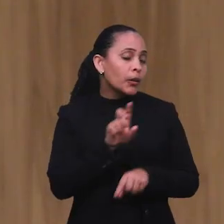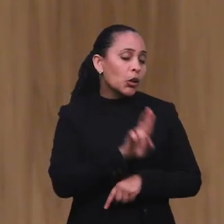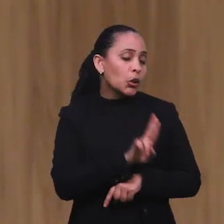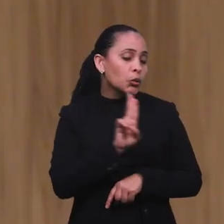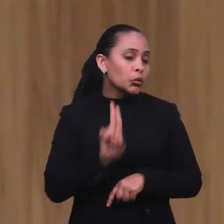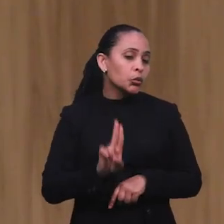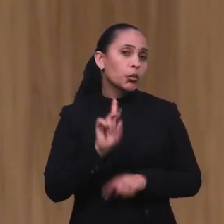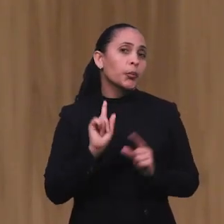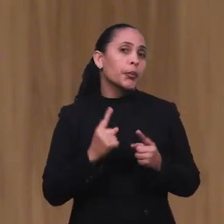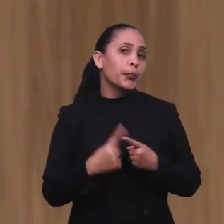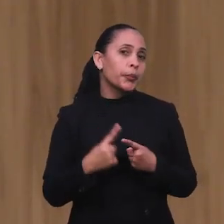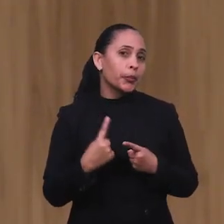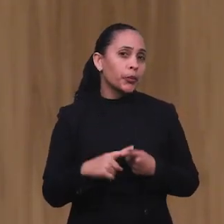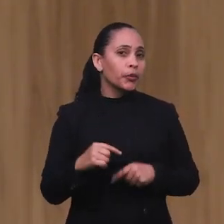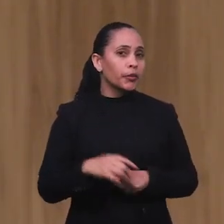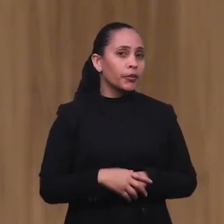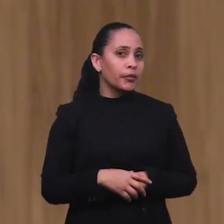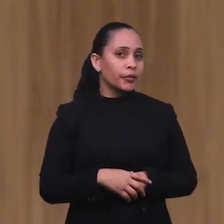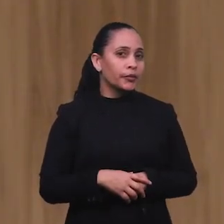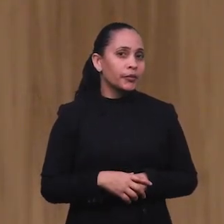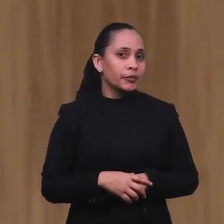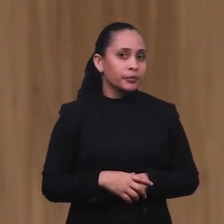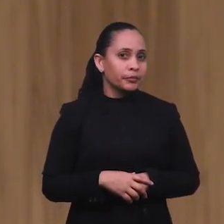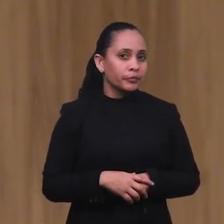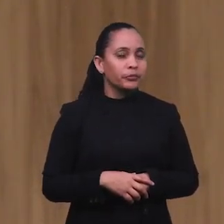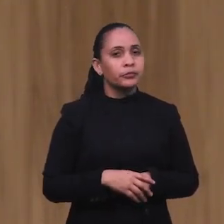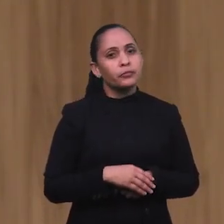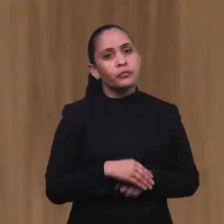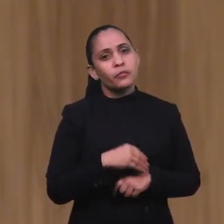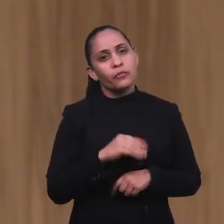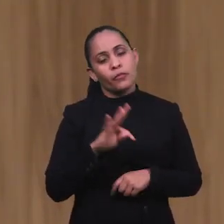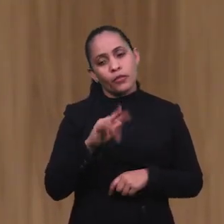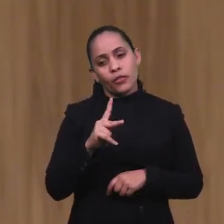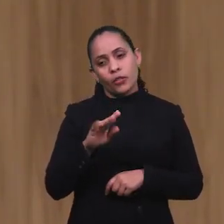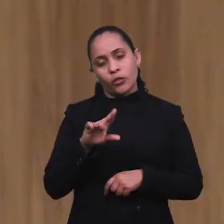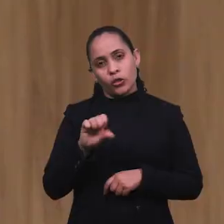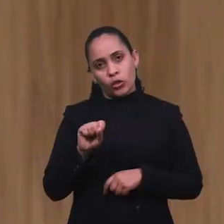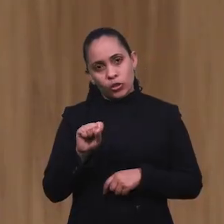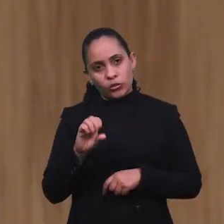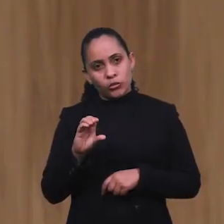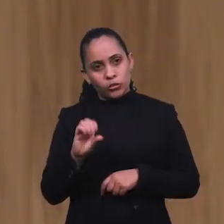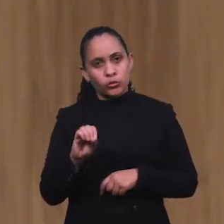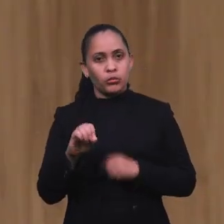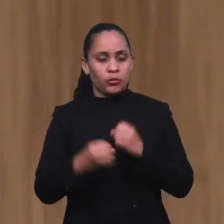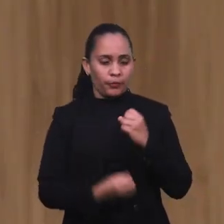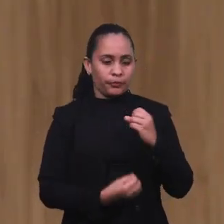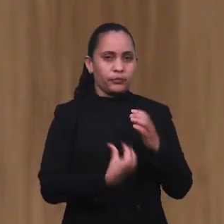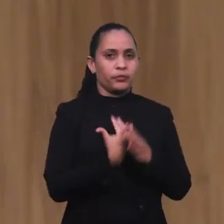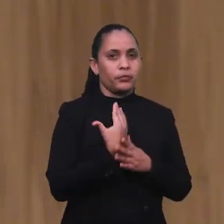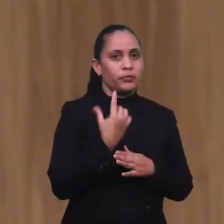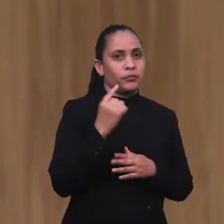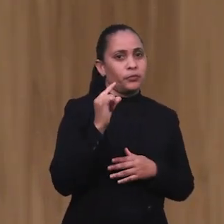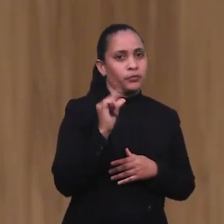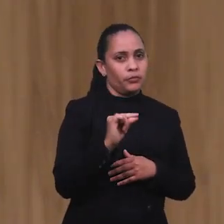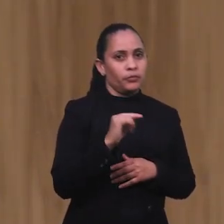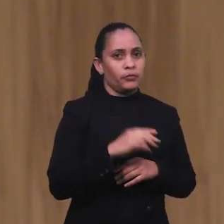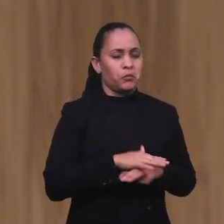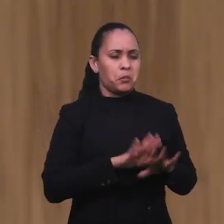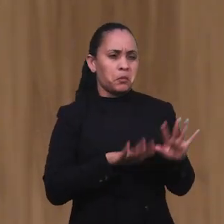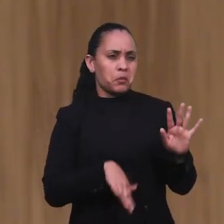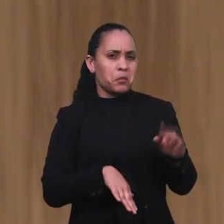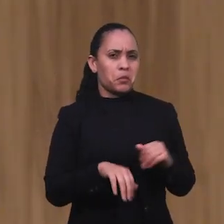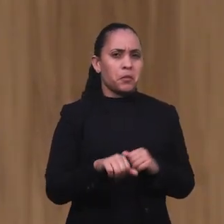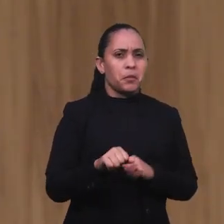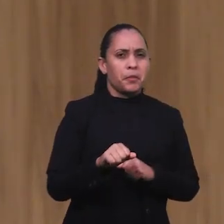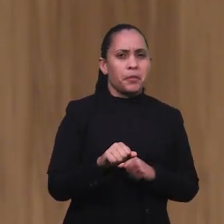esse nome, praticamente foi 381 com Teodósio, né? Teodósio. Então não surgiu, primeiro ponto que eu queria lembrar é que o catolicismo não surgiu no ano